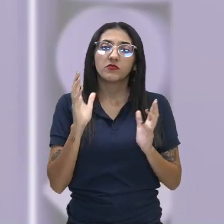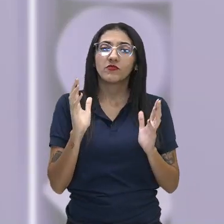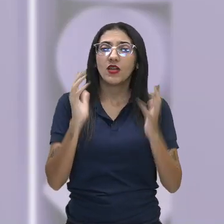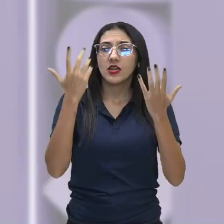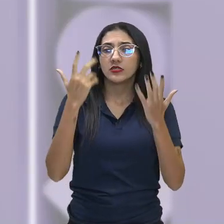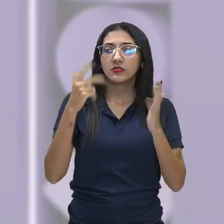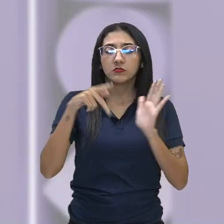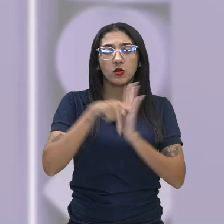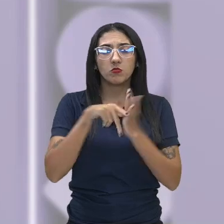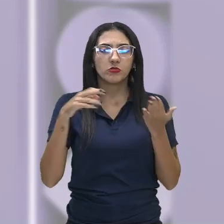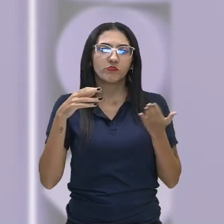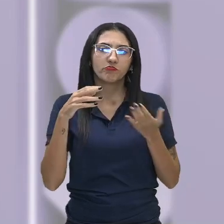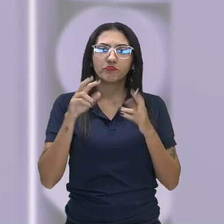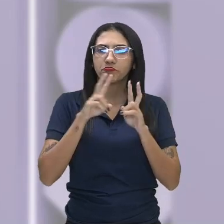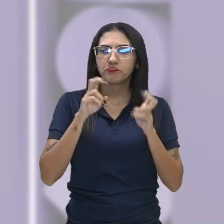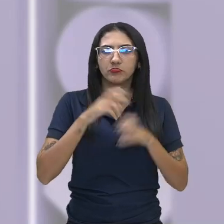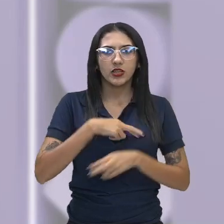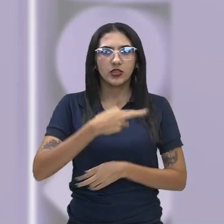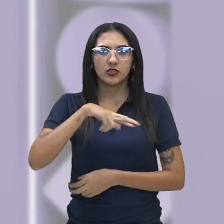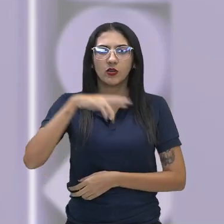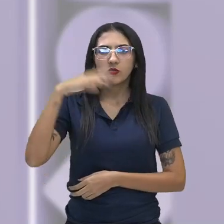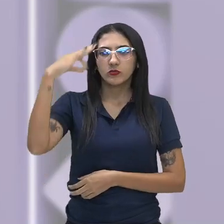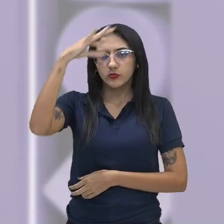santos, né?